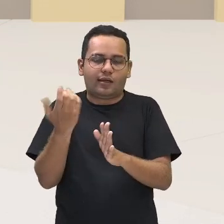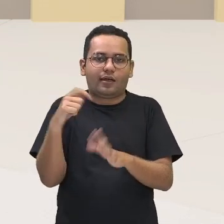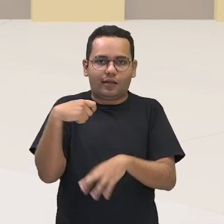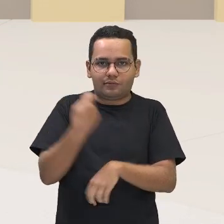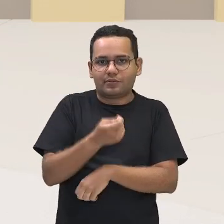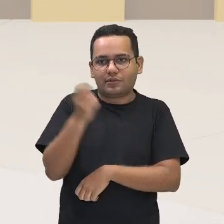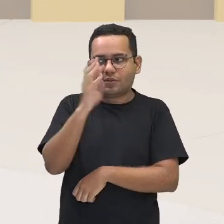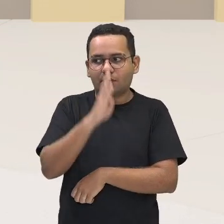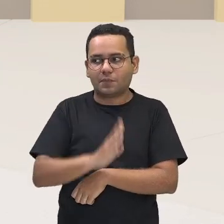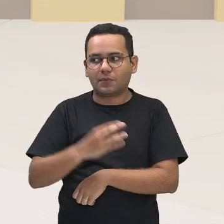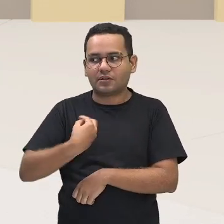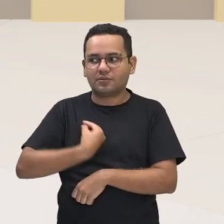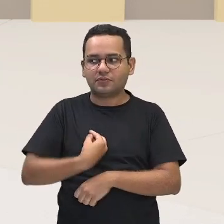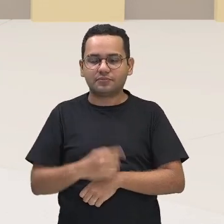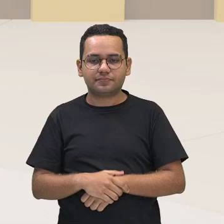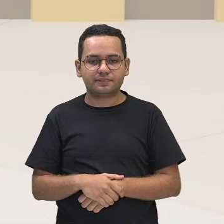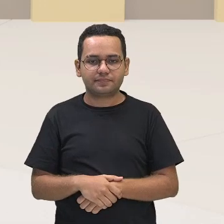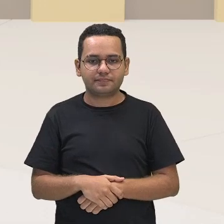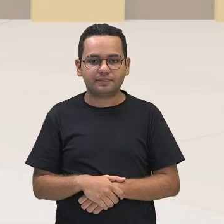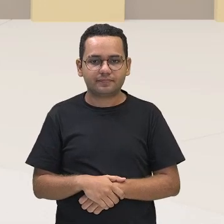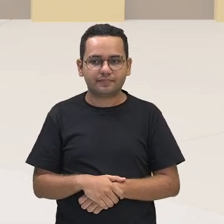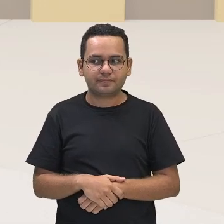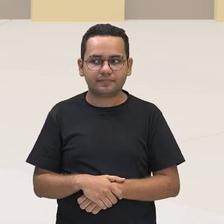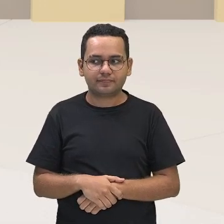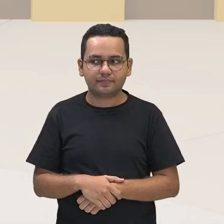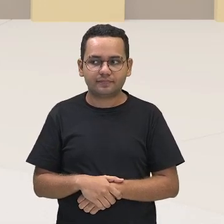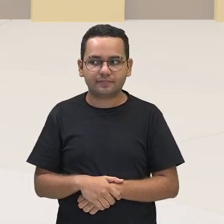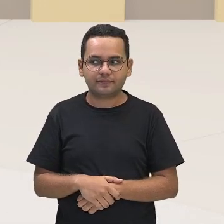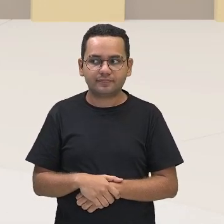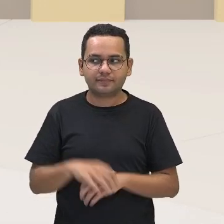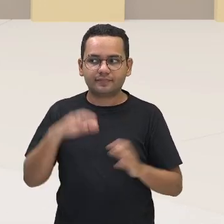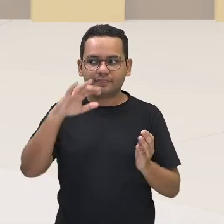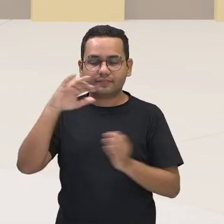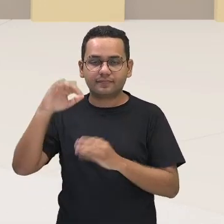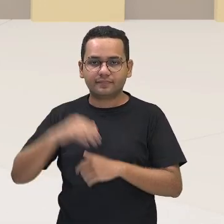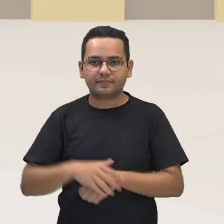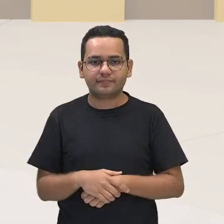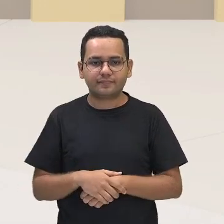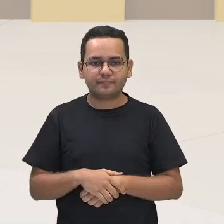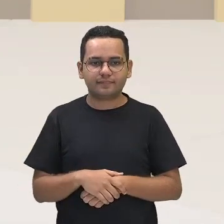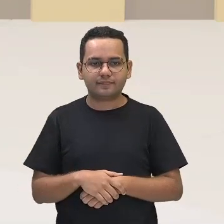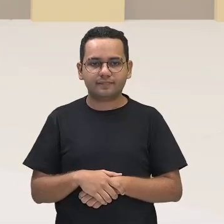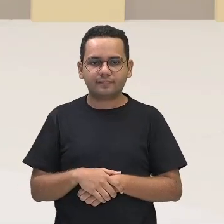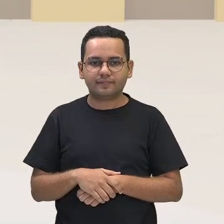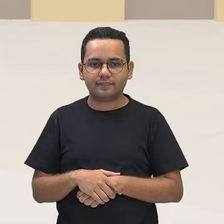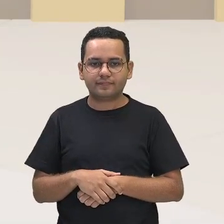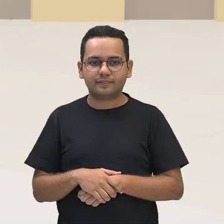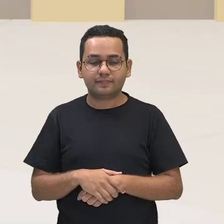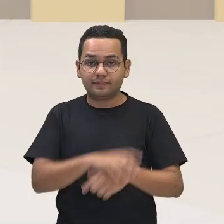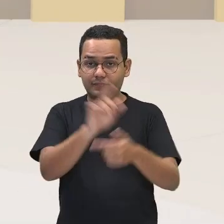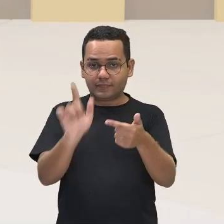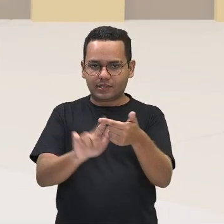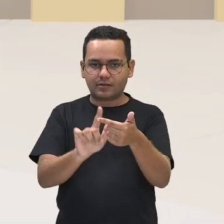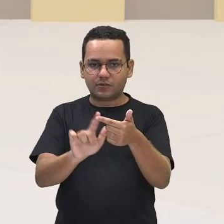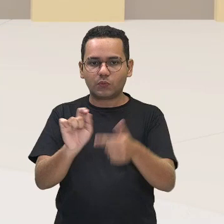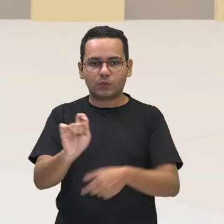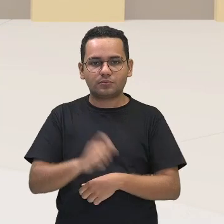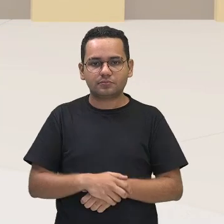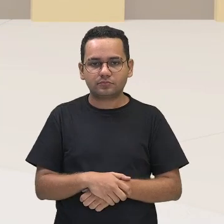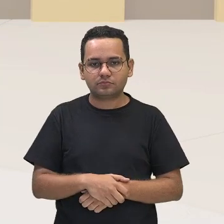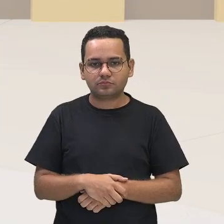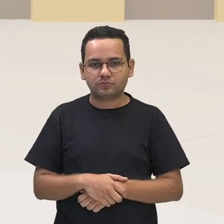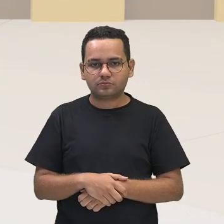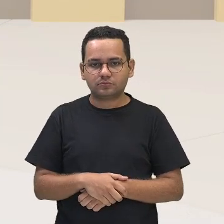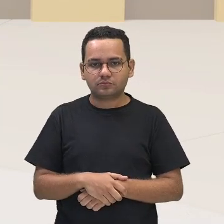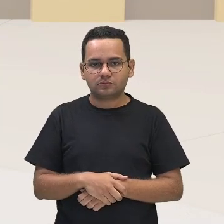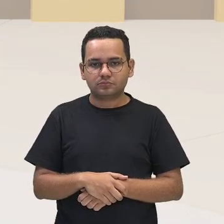certo? E na etapa 2, quais são aqui as sugestões que vocês podem desenvolver? Na etapa 2, os dados